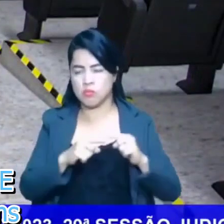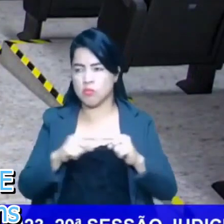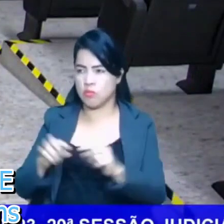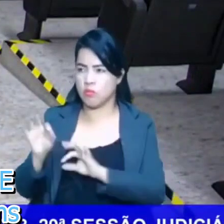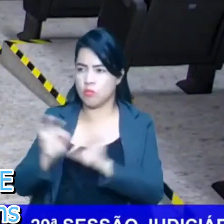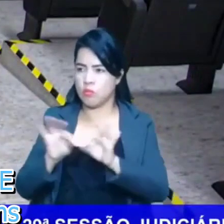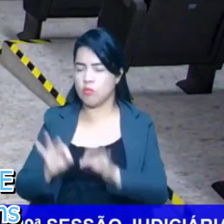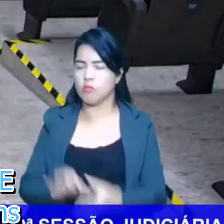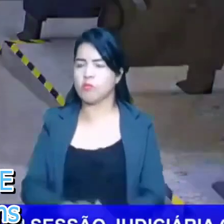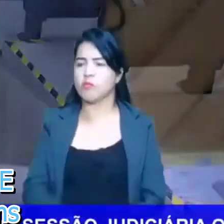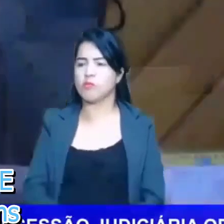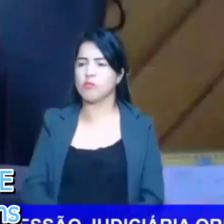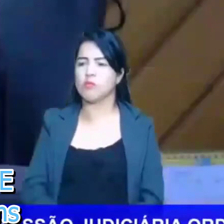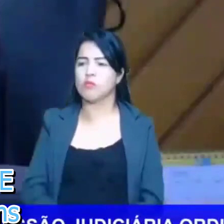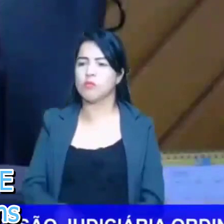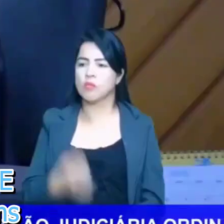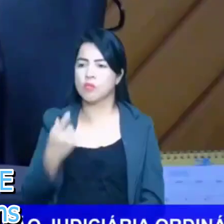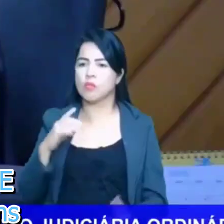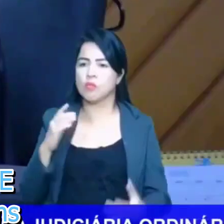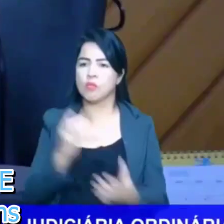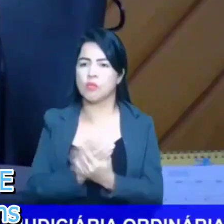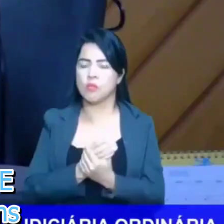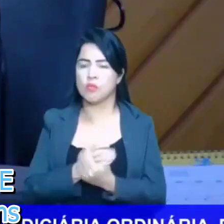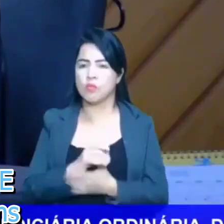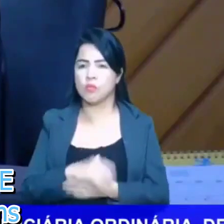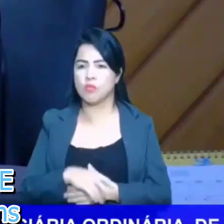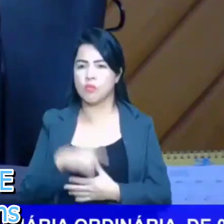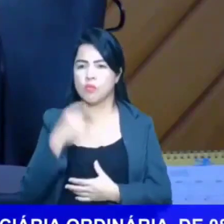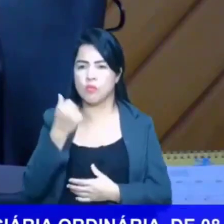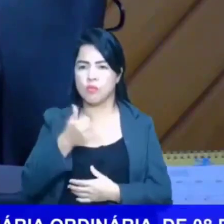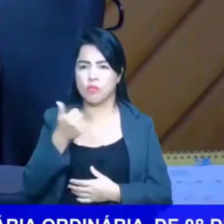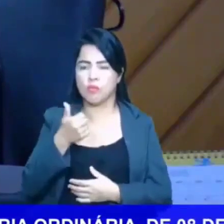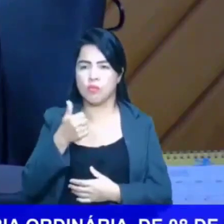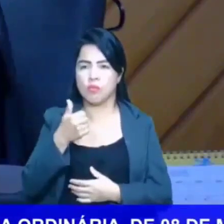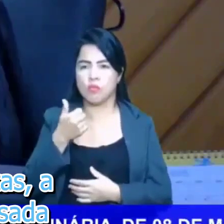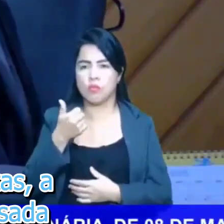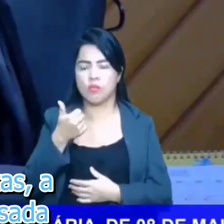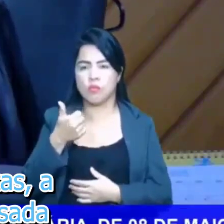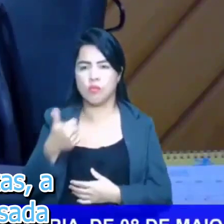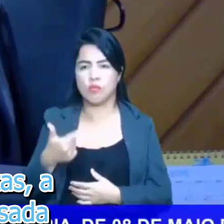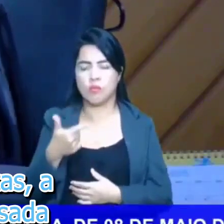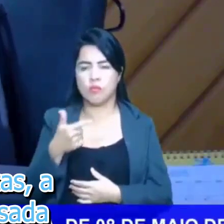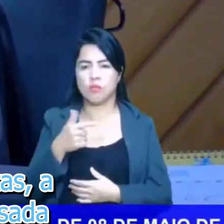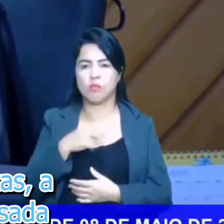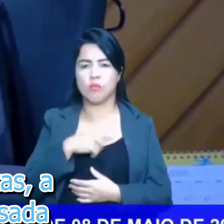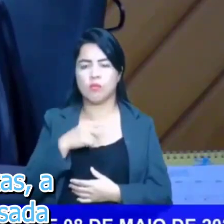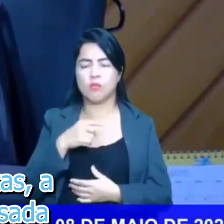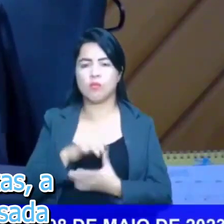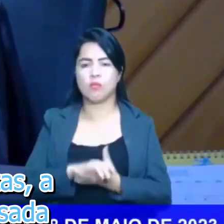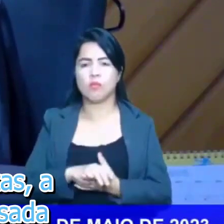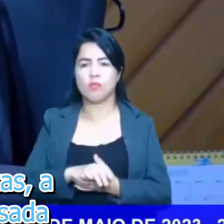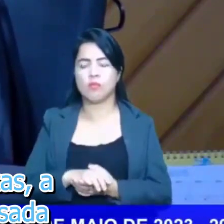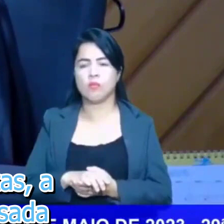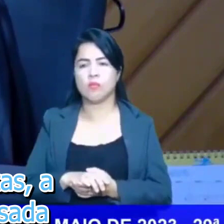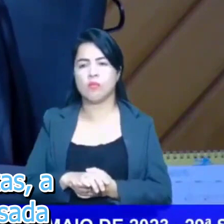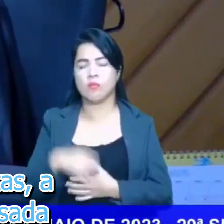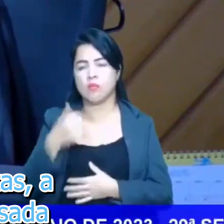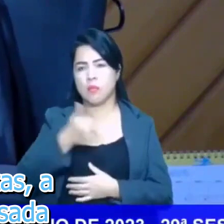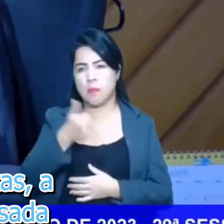acordo. Vamos um julgamento em bloco, então, dos itens 11 e 12 da pauta. João, são duas prestações de contas. A